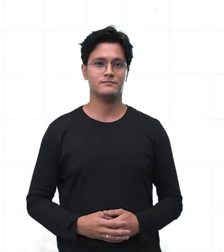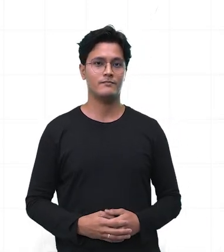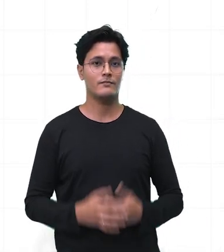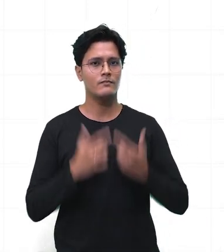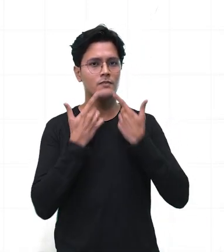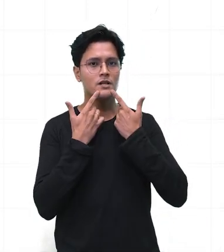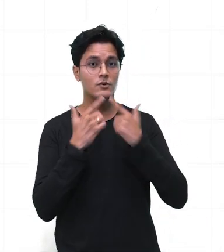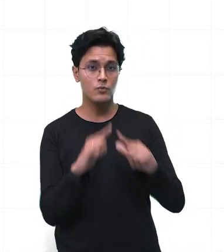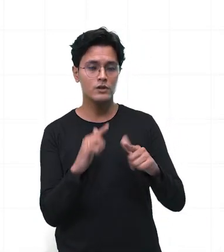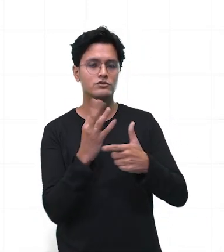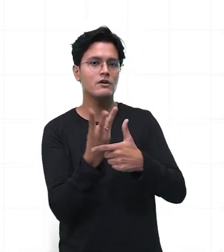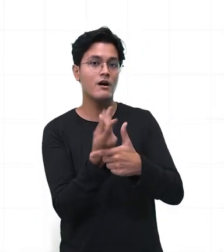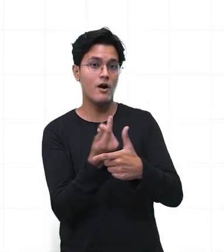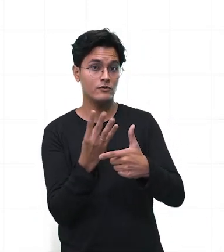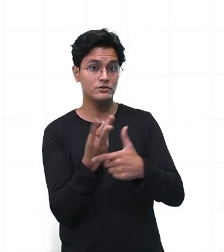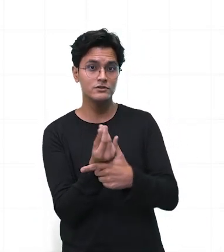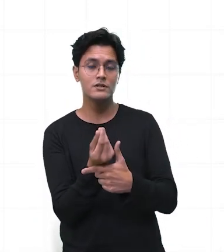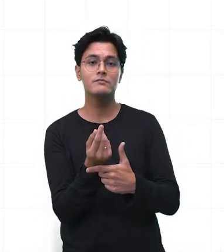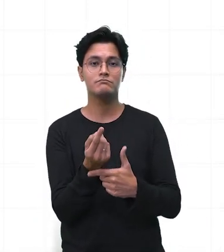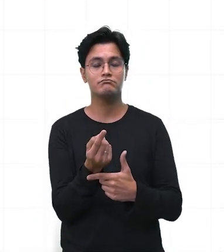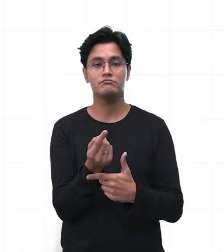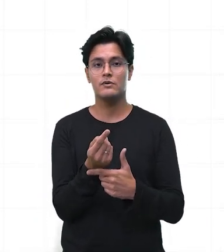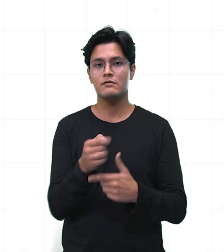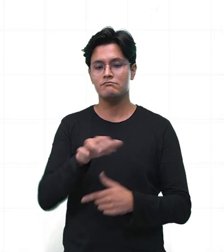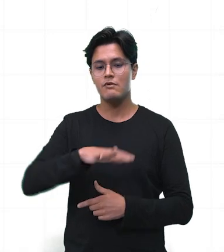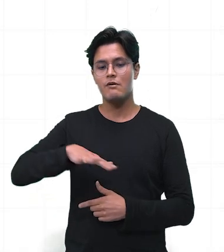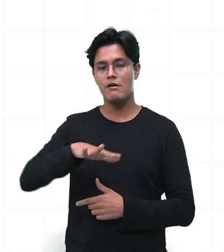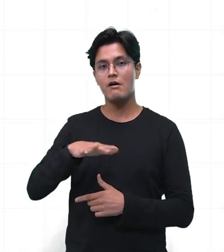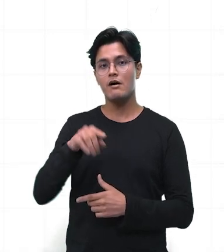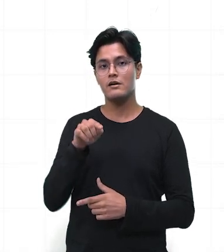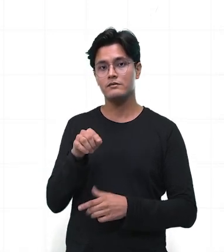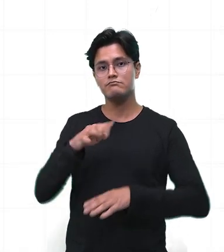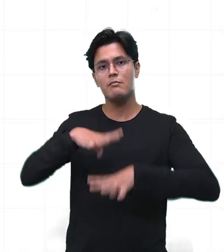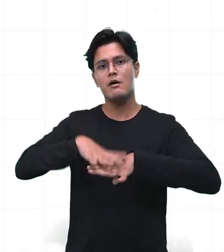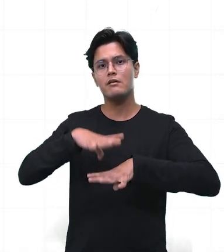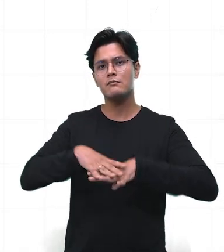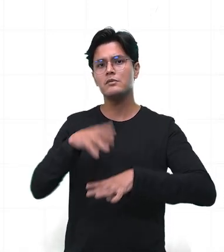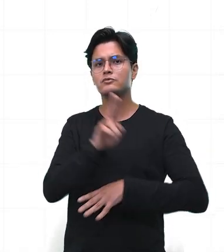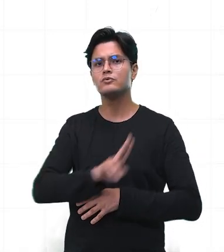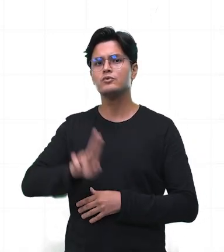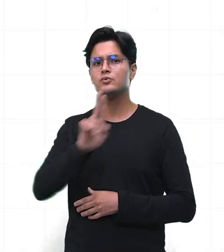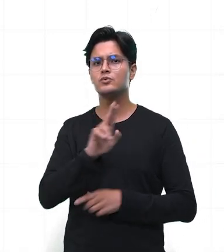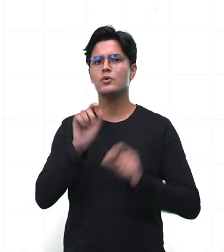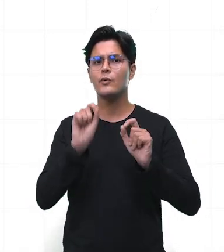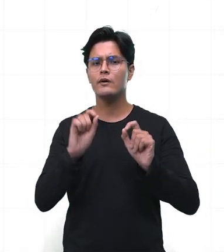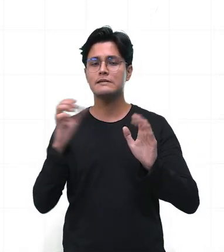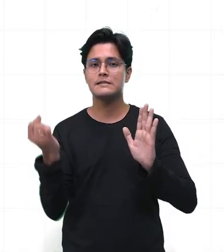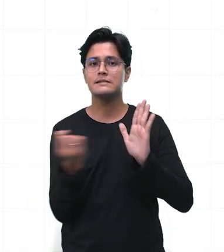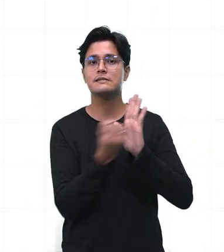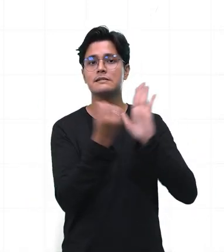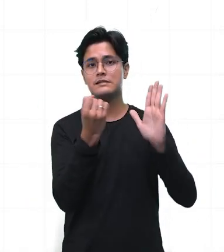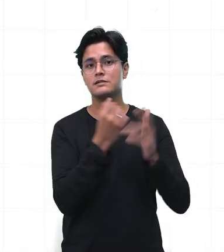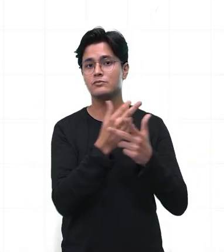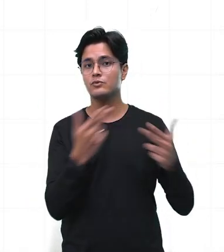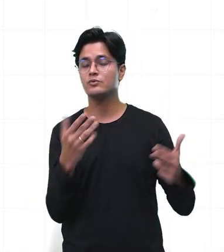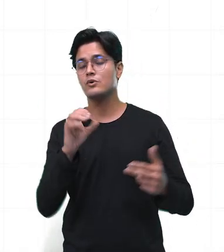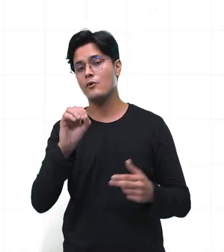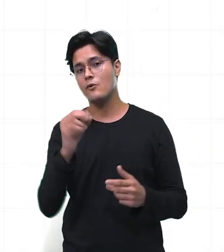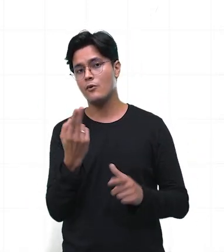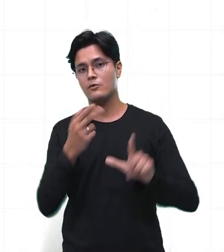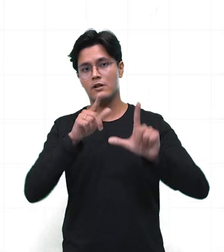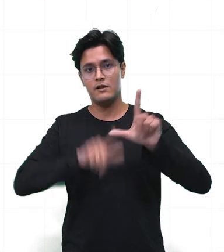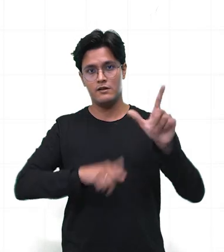linguagem algébrica é a parte da matemática que utiliza símbolos ou letras